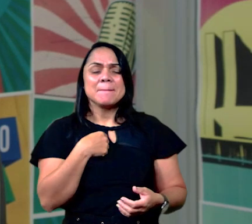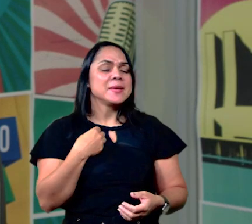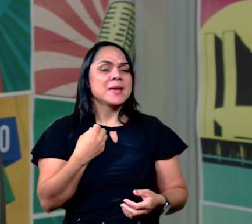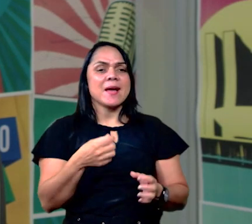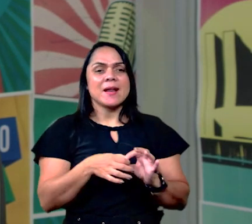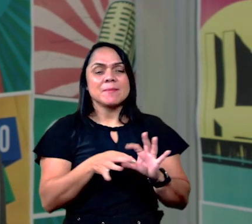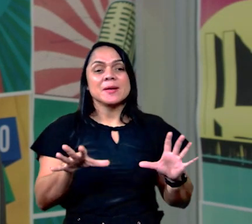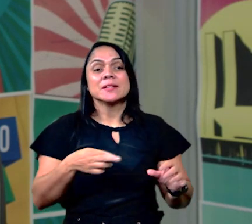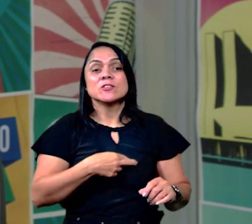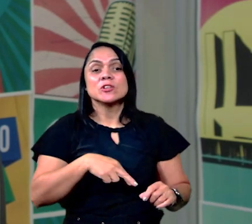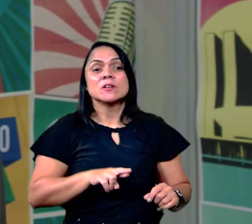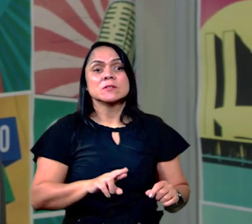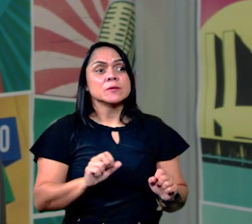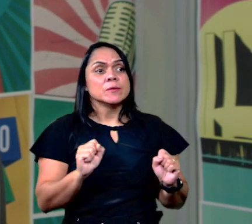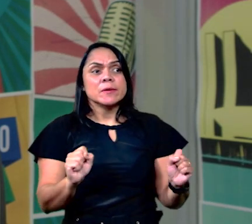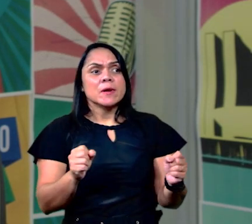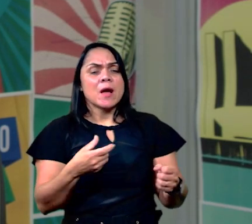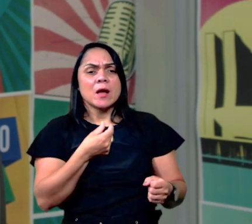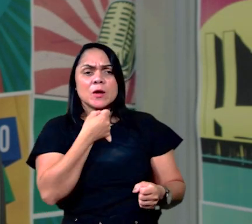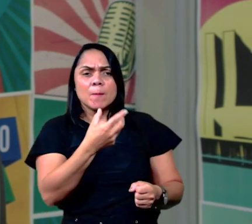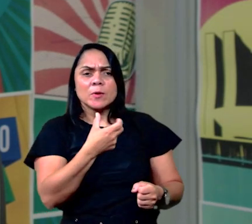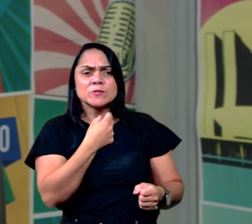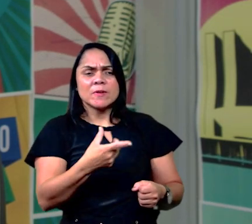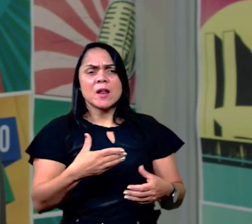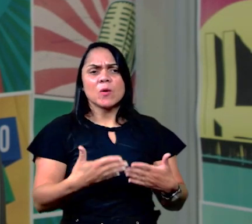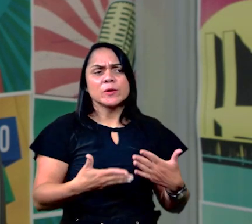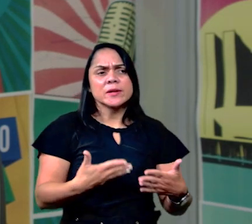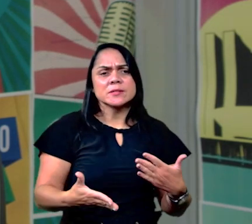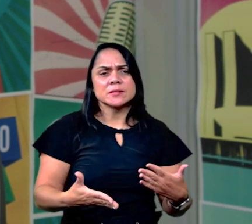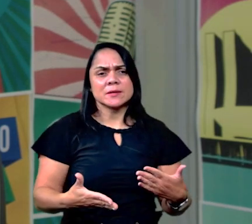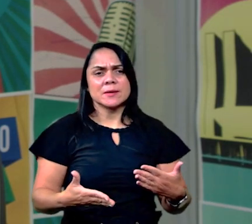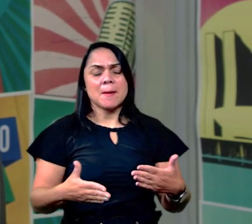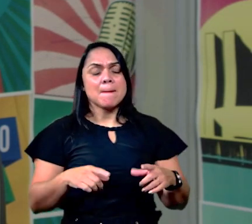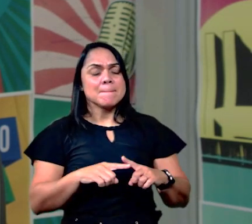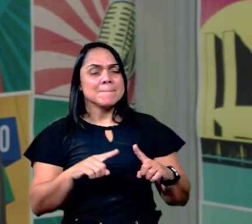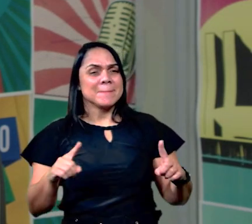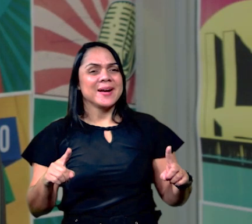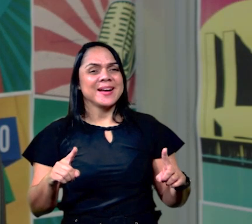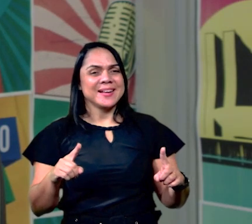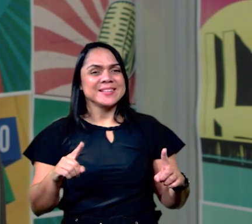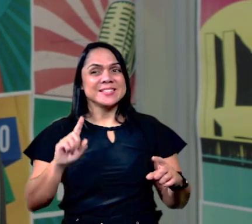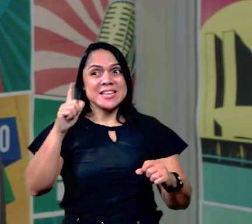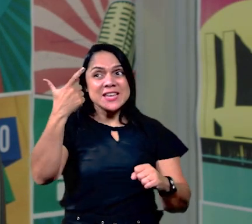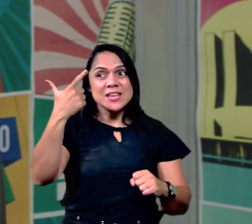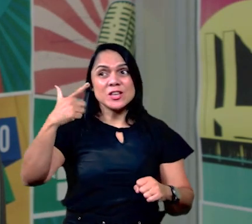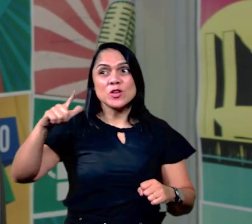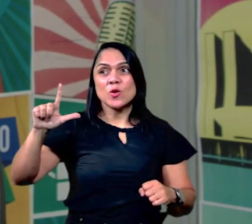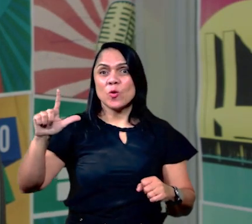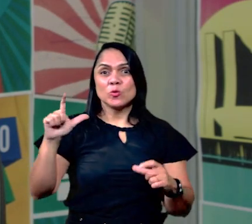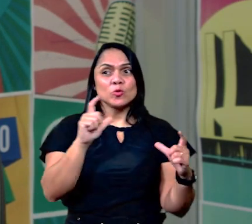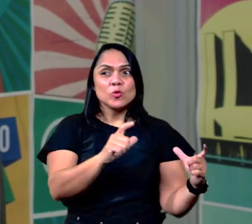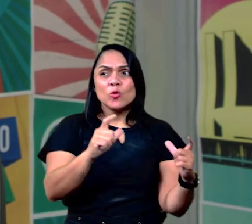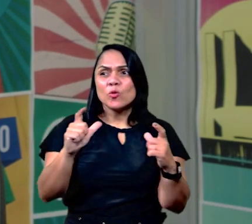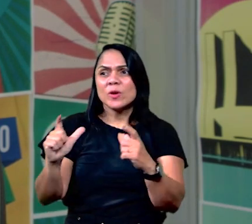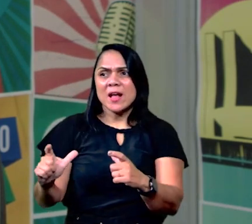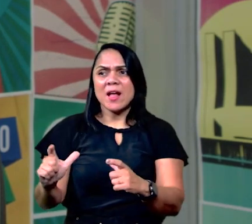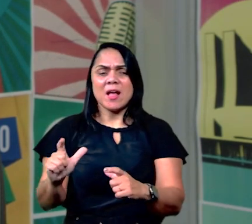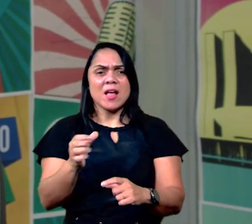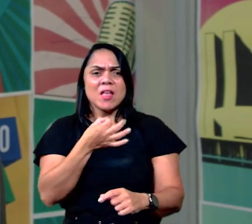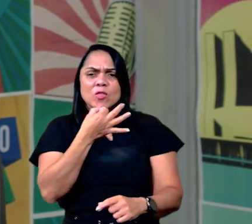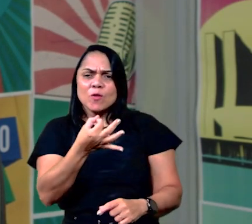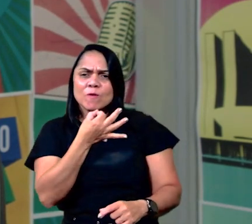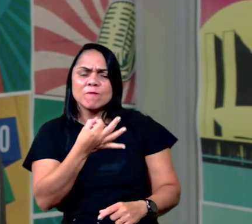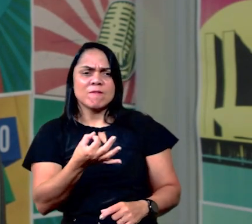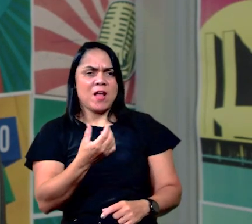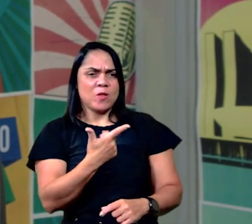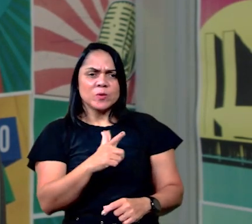religiosa, eu achar que eu posso falar o que eu quiser, né. Uhum. Quando a gente sabe que em outras searas da vida a gente não fala o que quer. A gente não